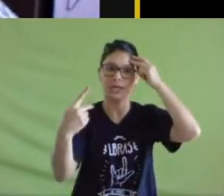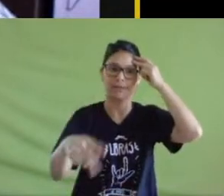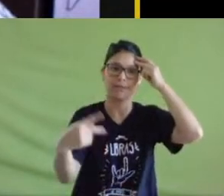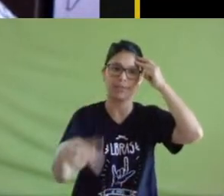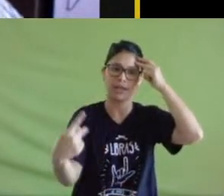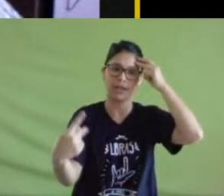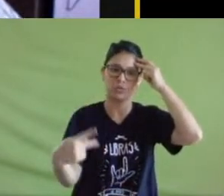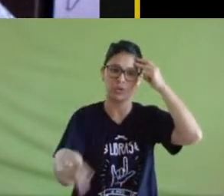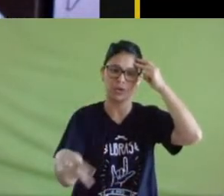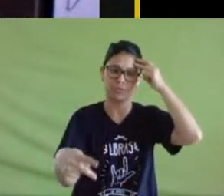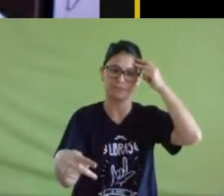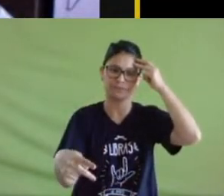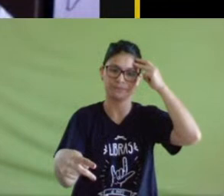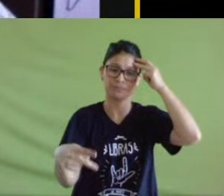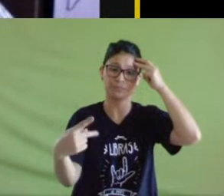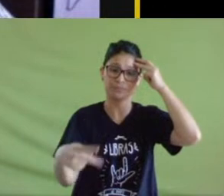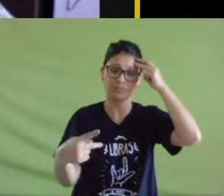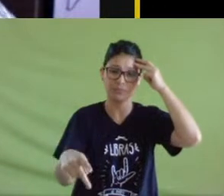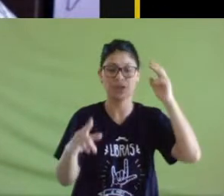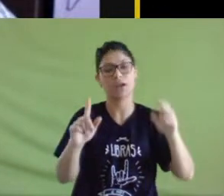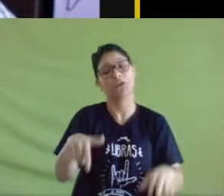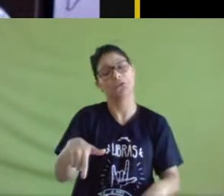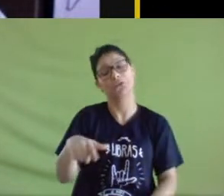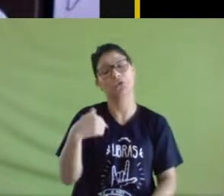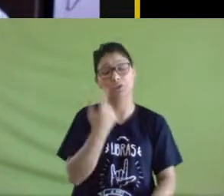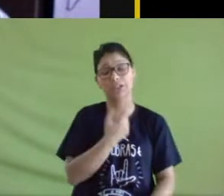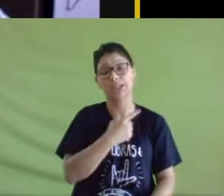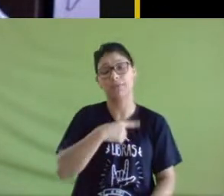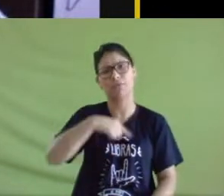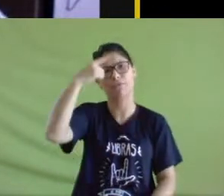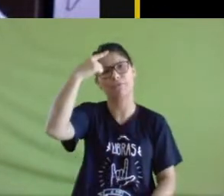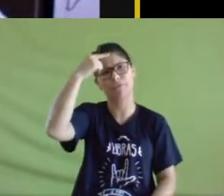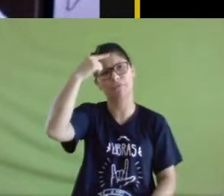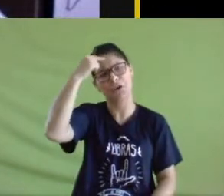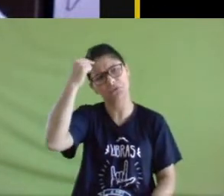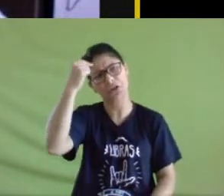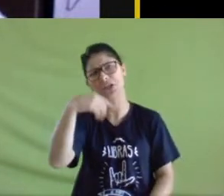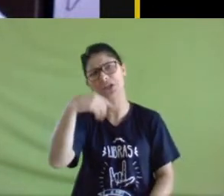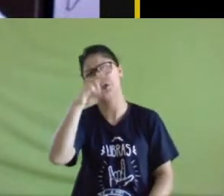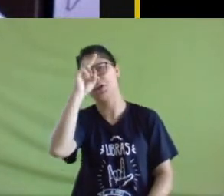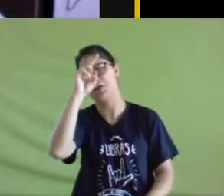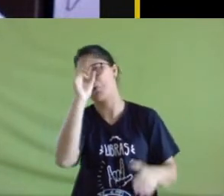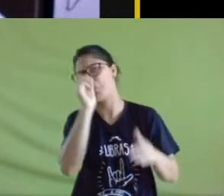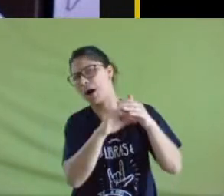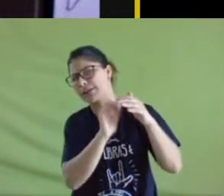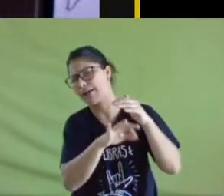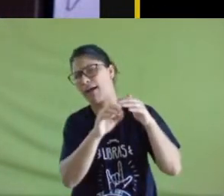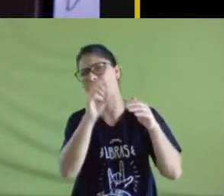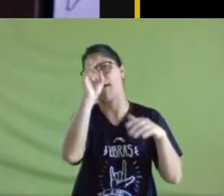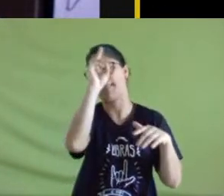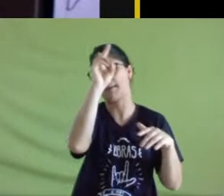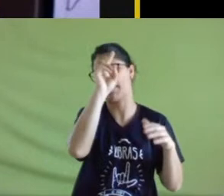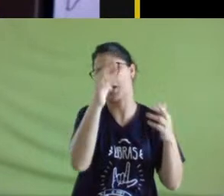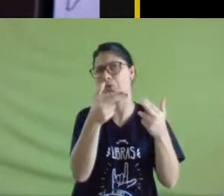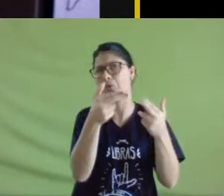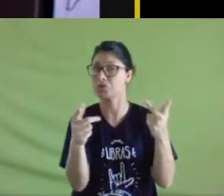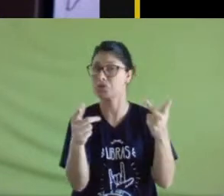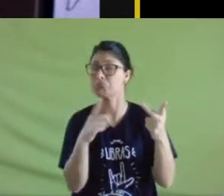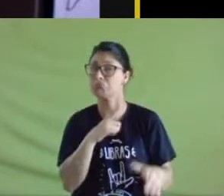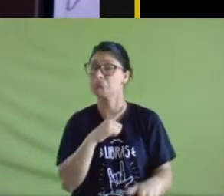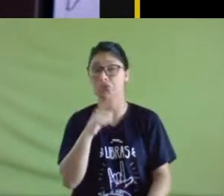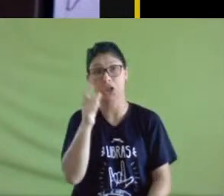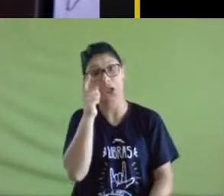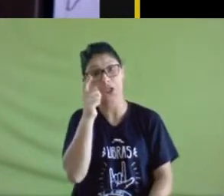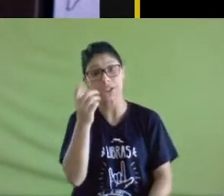nós temos, que é uma faculdade que a gente tem de guardar e lembrar coisas que nos interessam. Mas